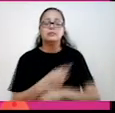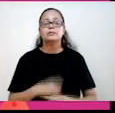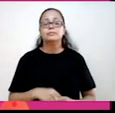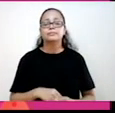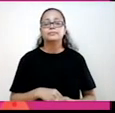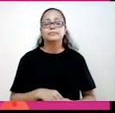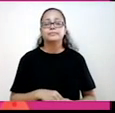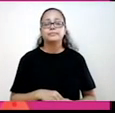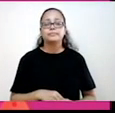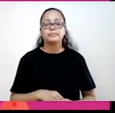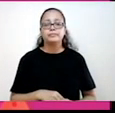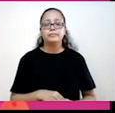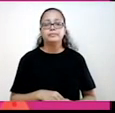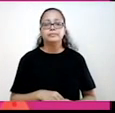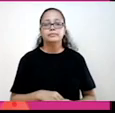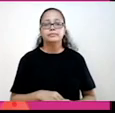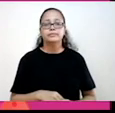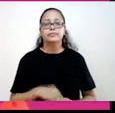Um clima seco, olha só.